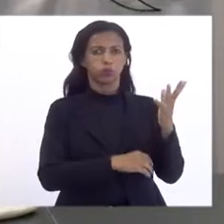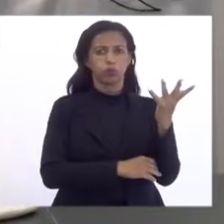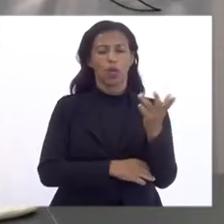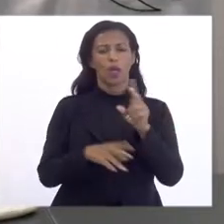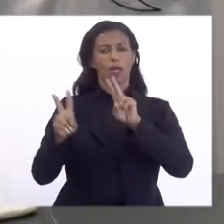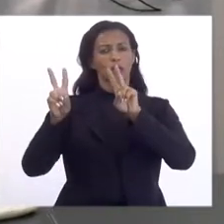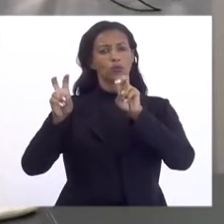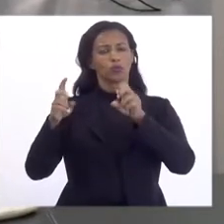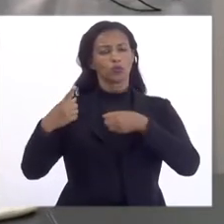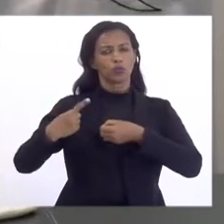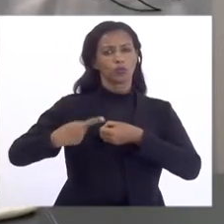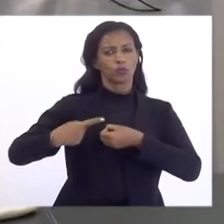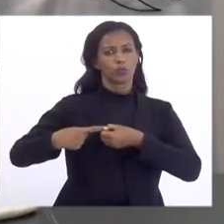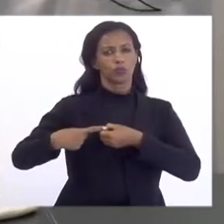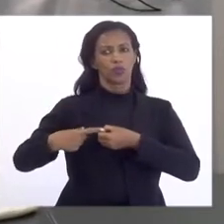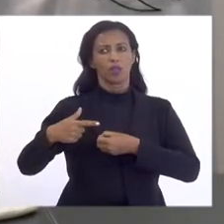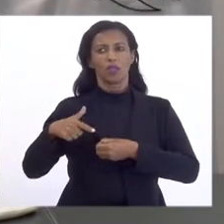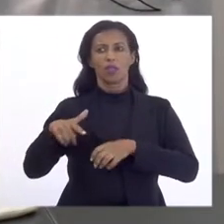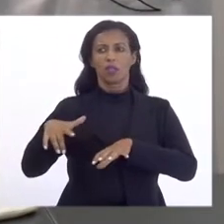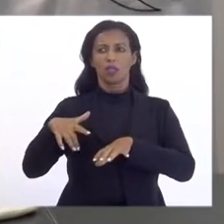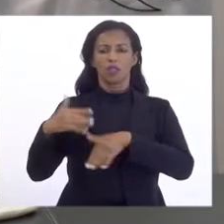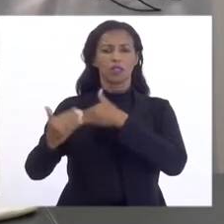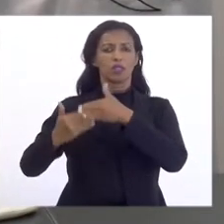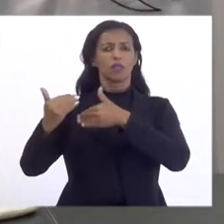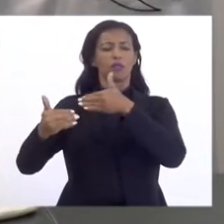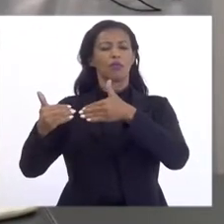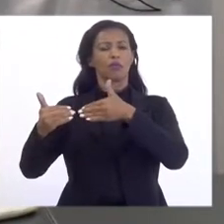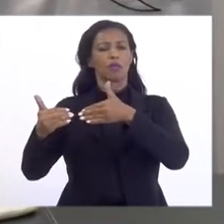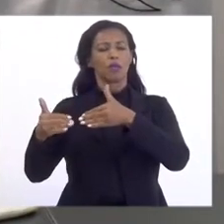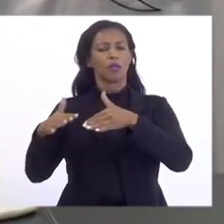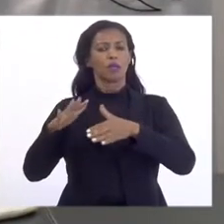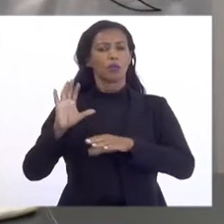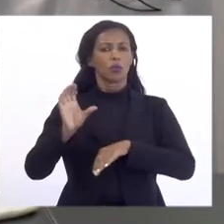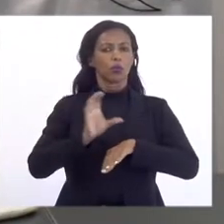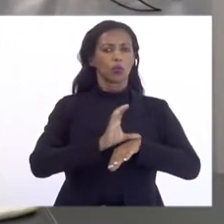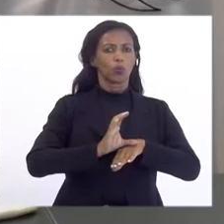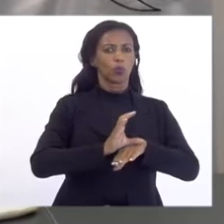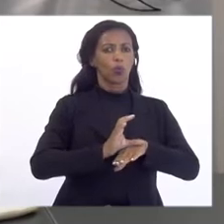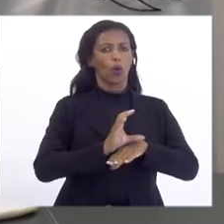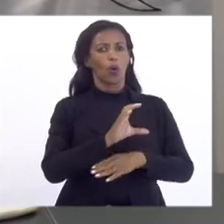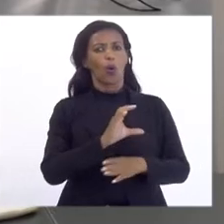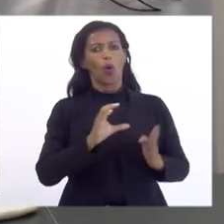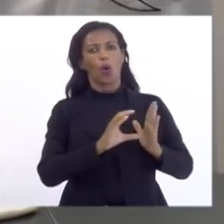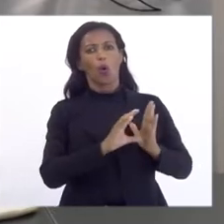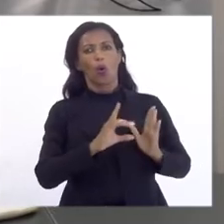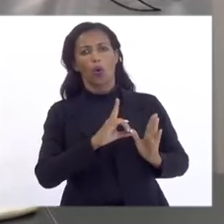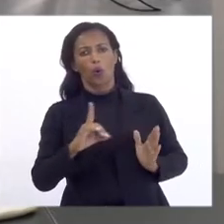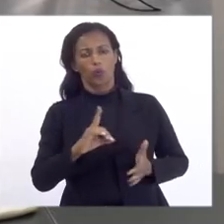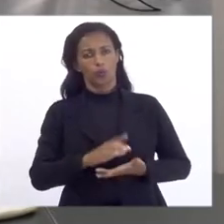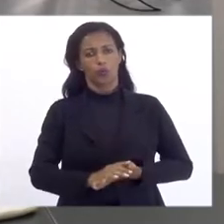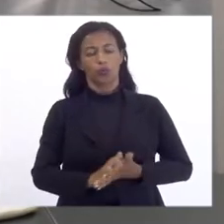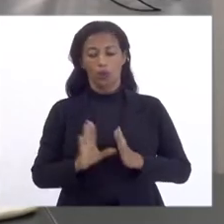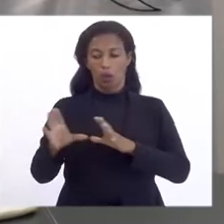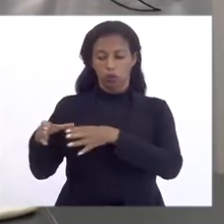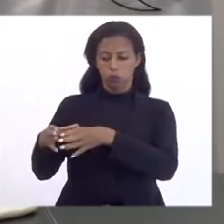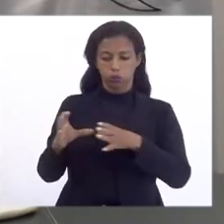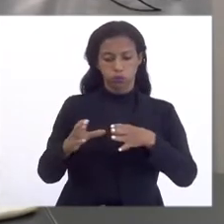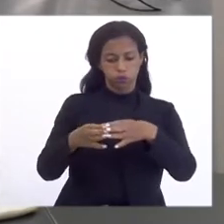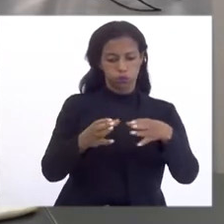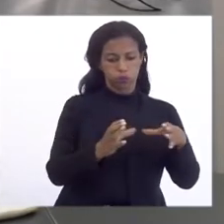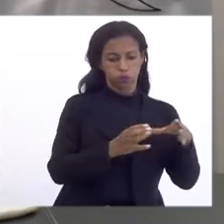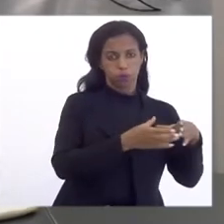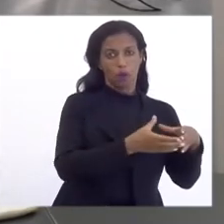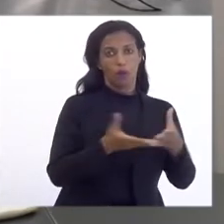Assuntos Municipais e Desenvolvimento Regional e Comissão de Legislação Constitucional Complementar e Códigos. São essas comissões que foram